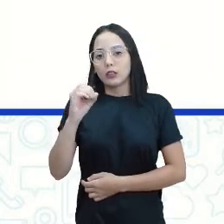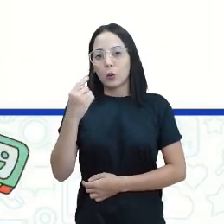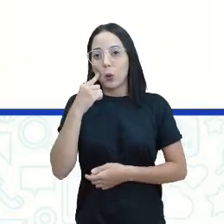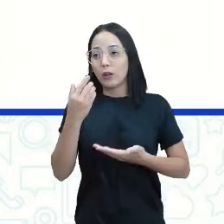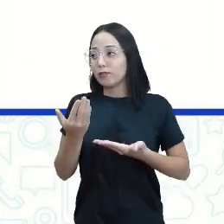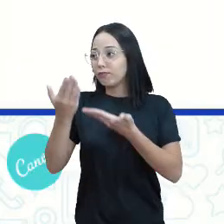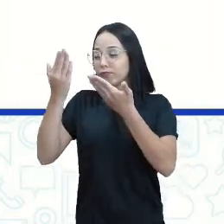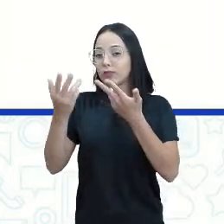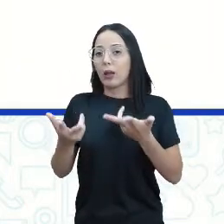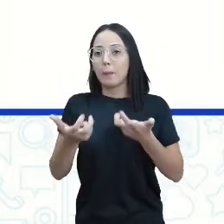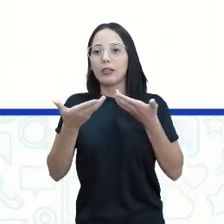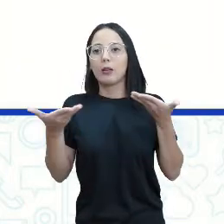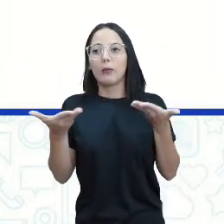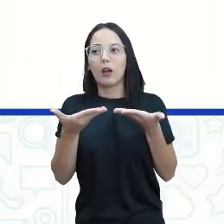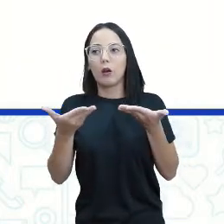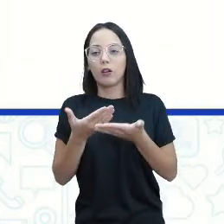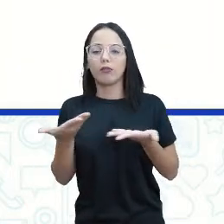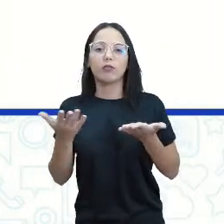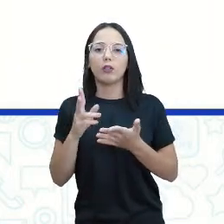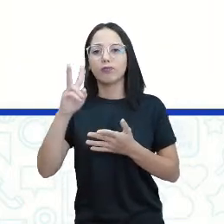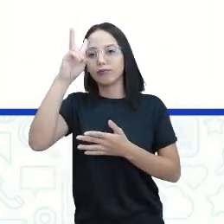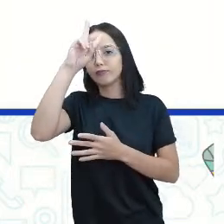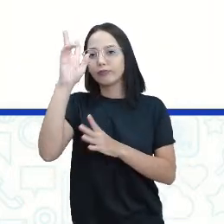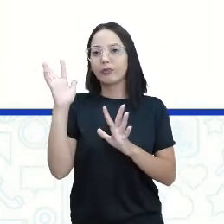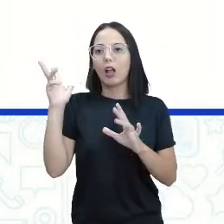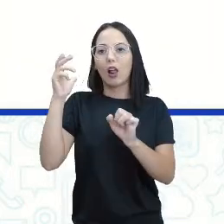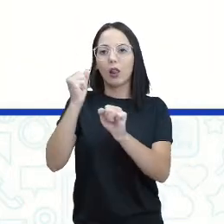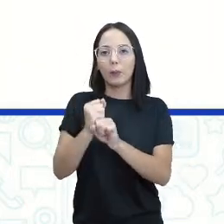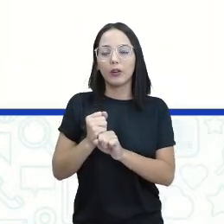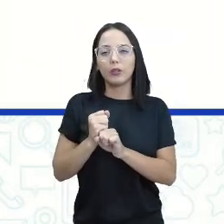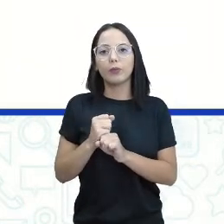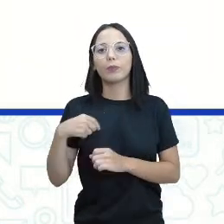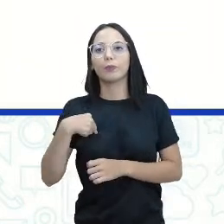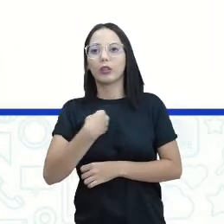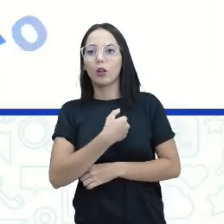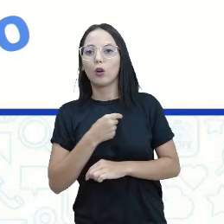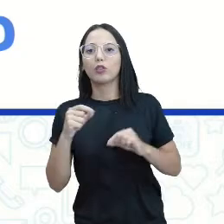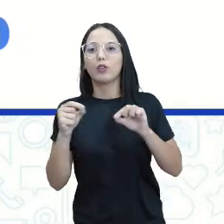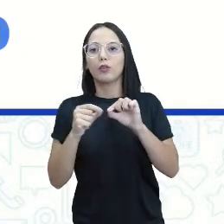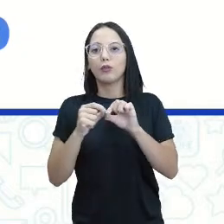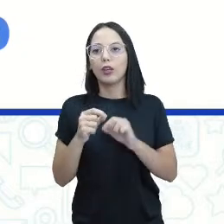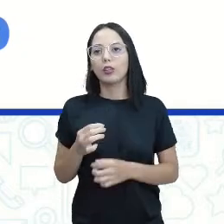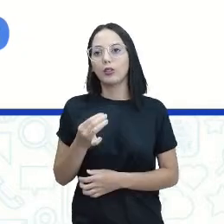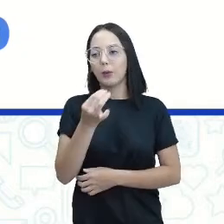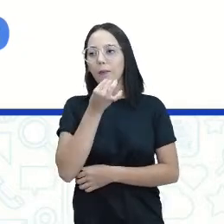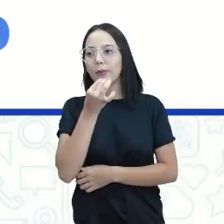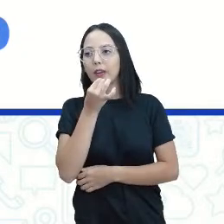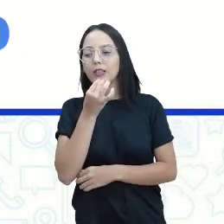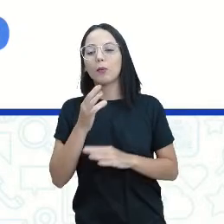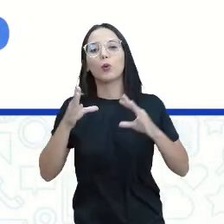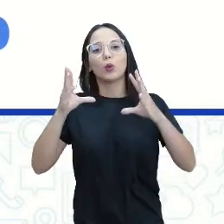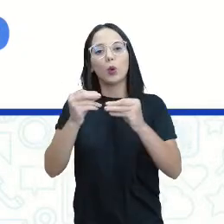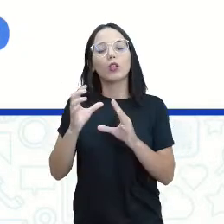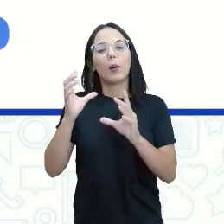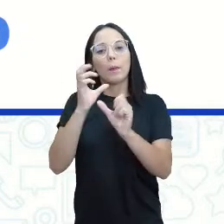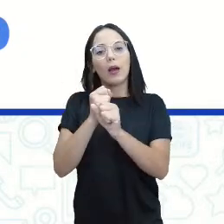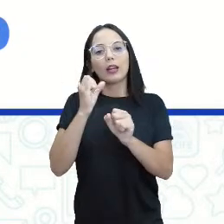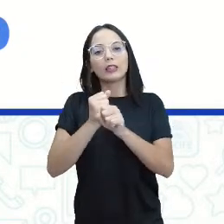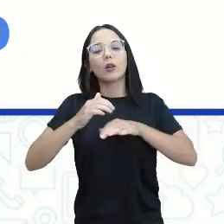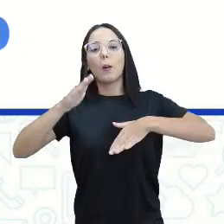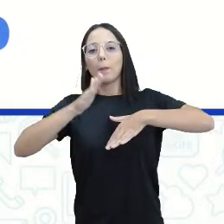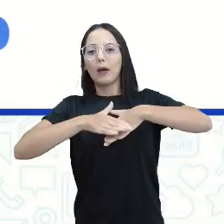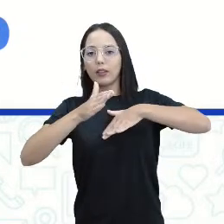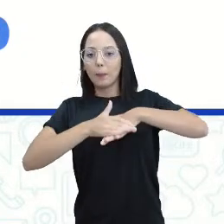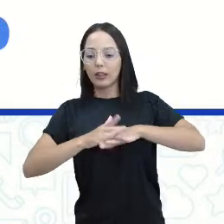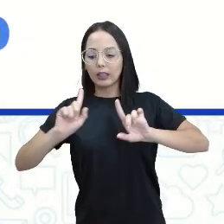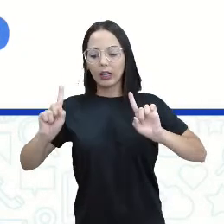tela perceber o seguinte, né? Então, relembrando que quando a gente fez, por exemplo, que toda operação matemática ela tem